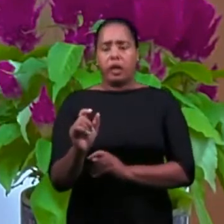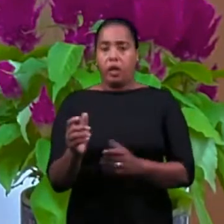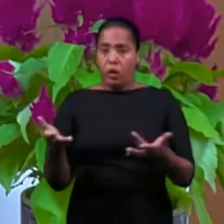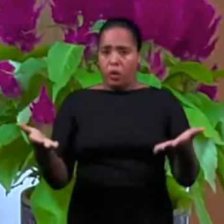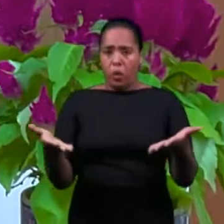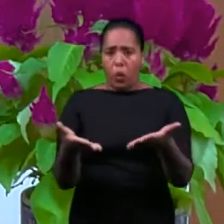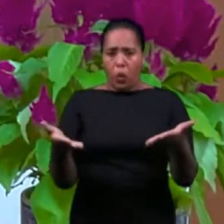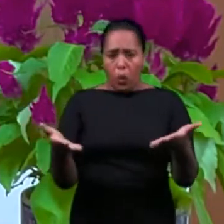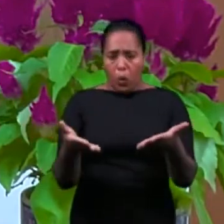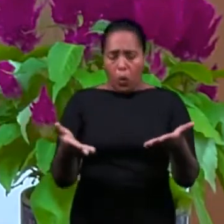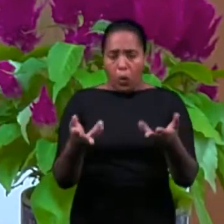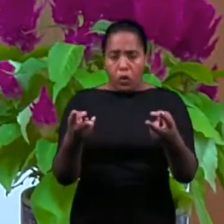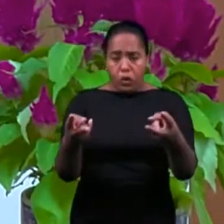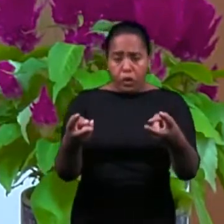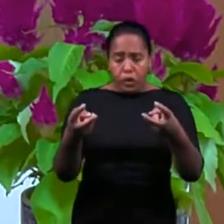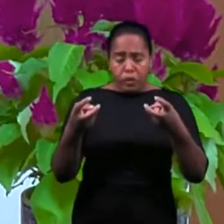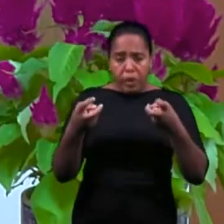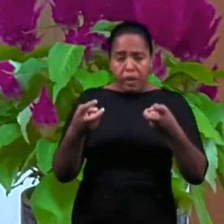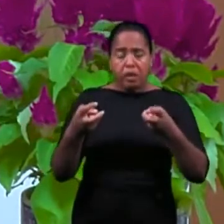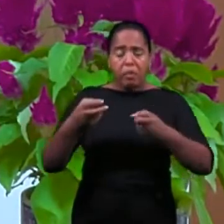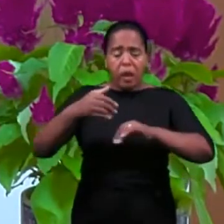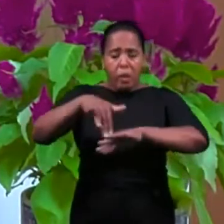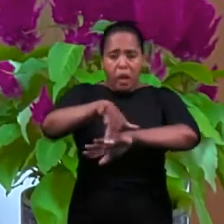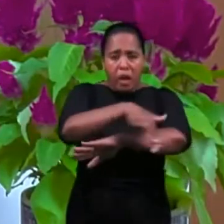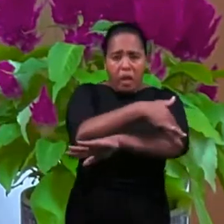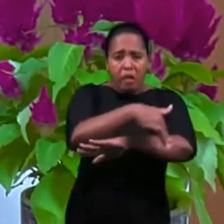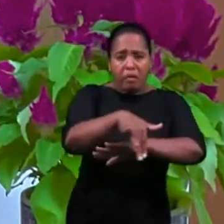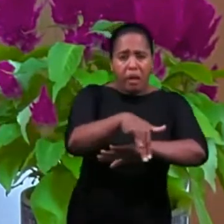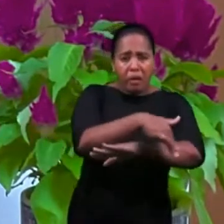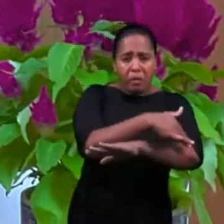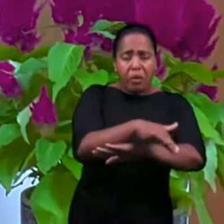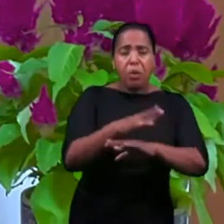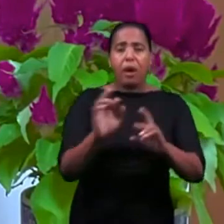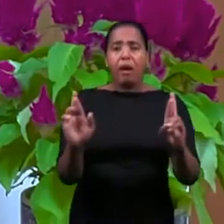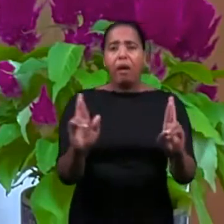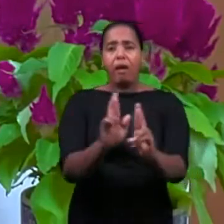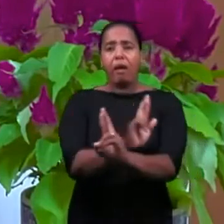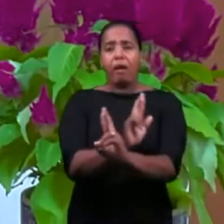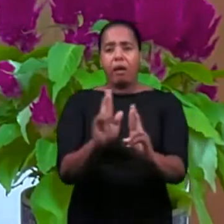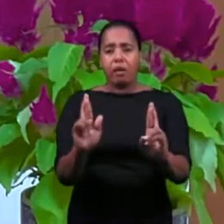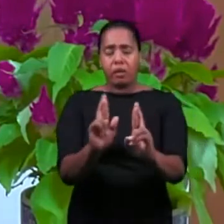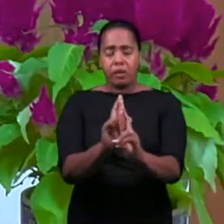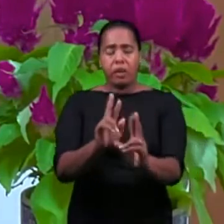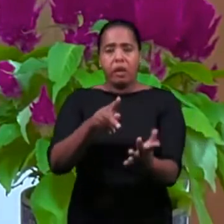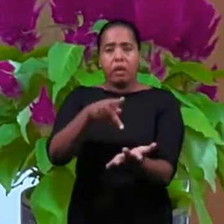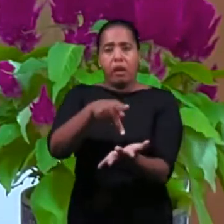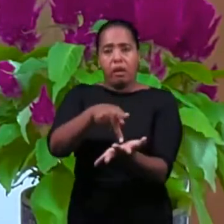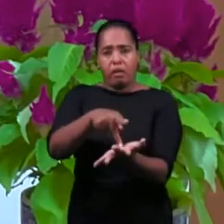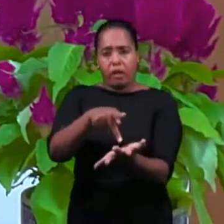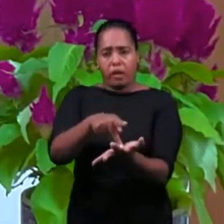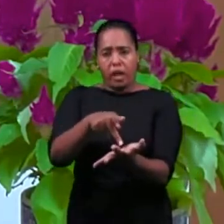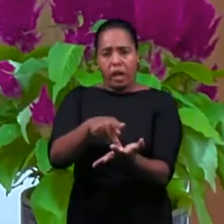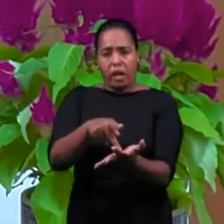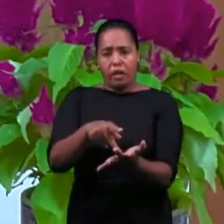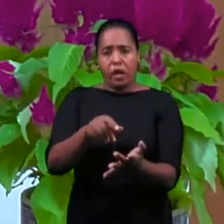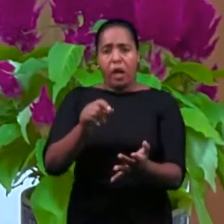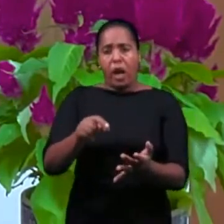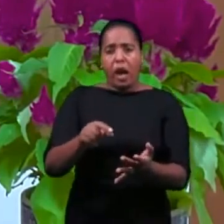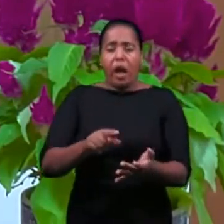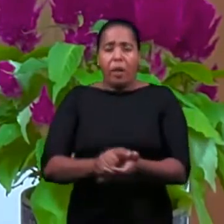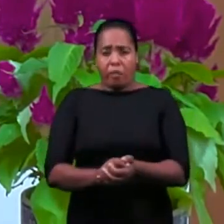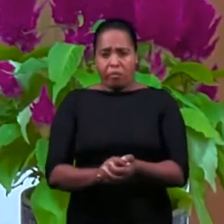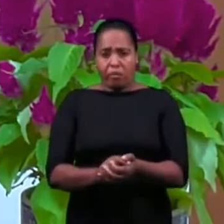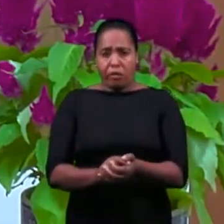hoje nas ruas, o que se vê hoje com relação à verdade, é que ela anda cambaleando